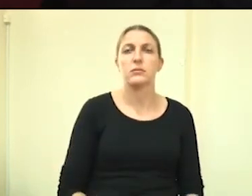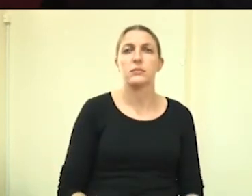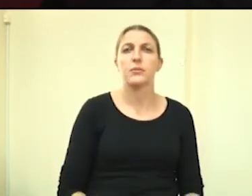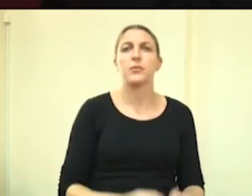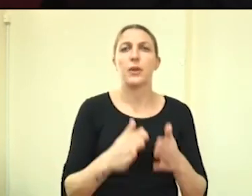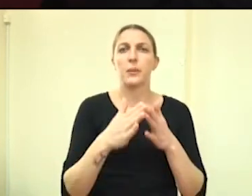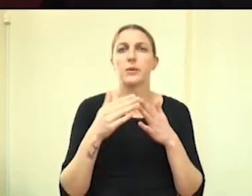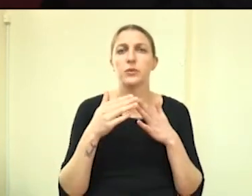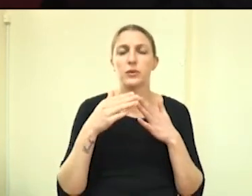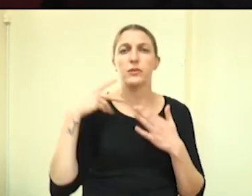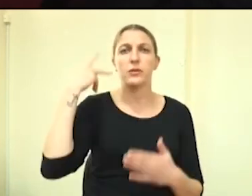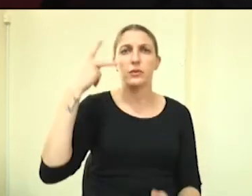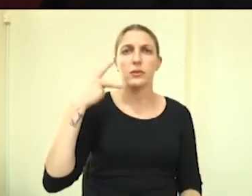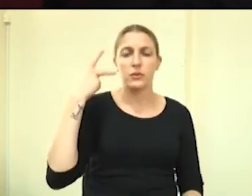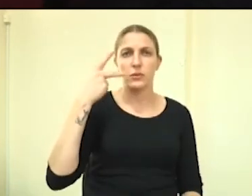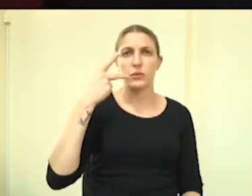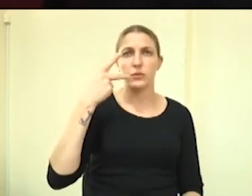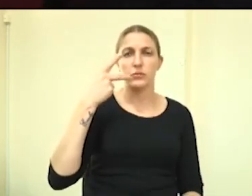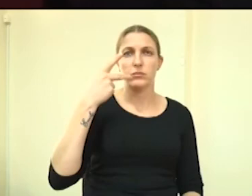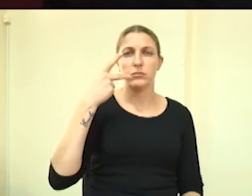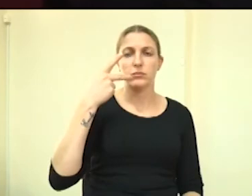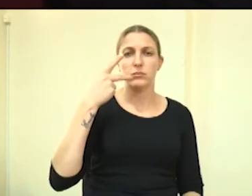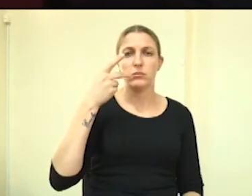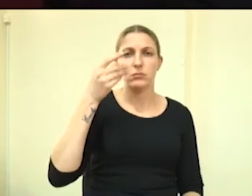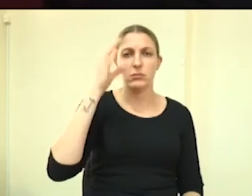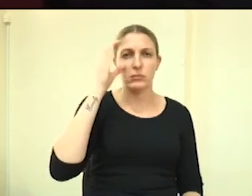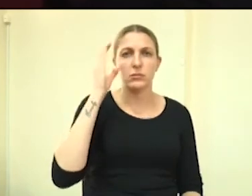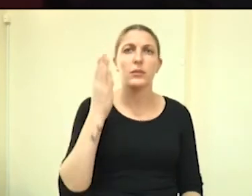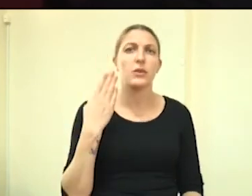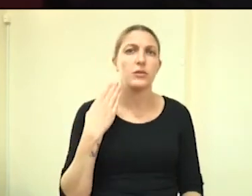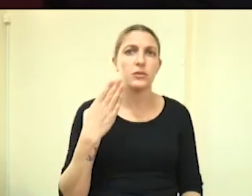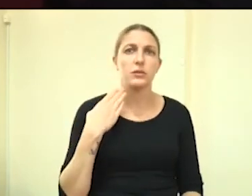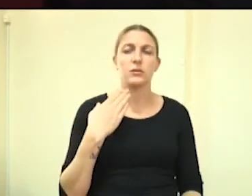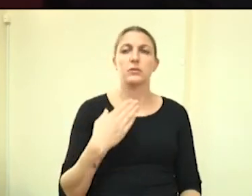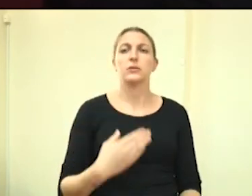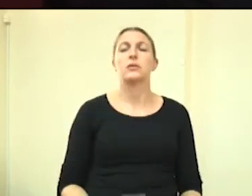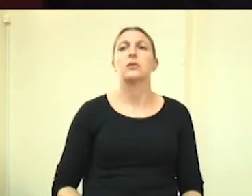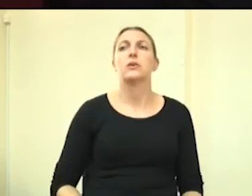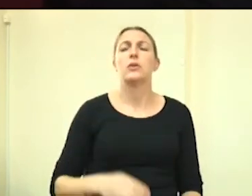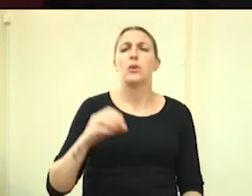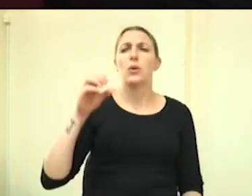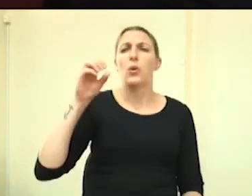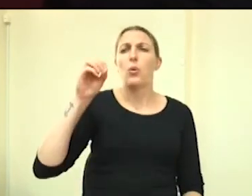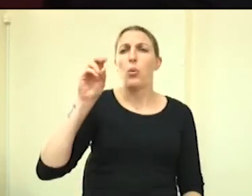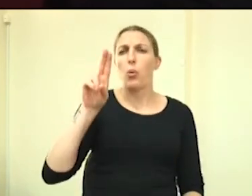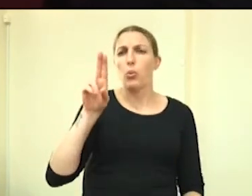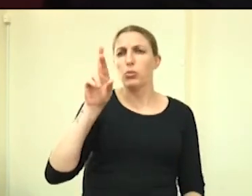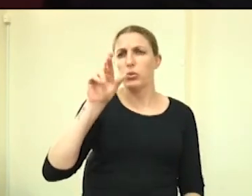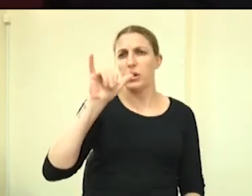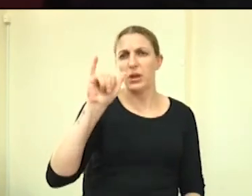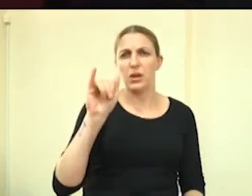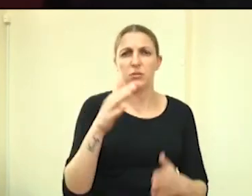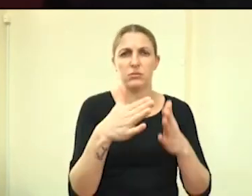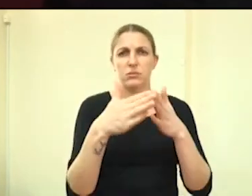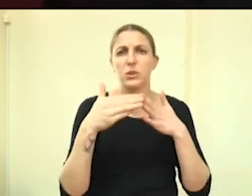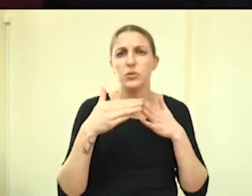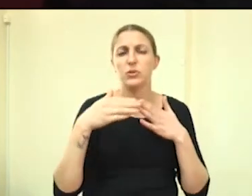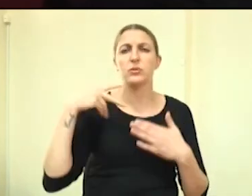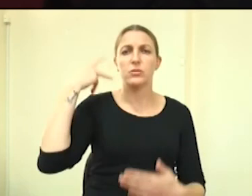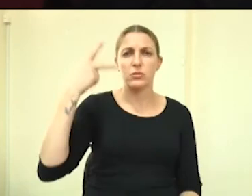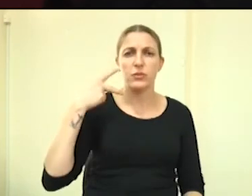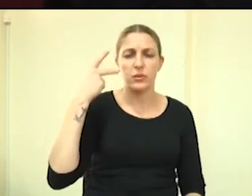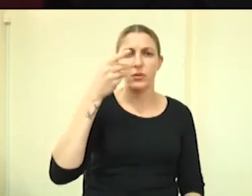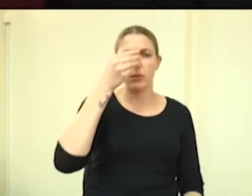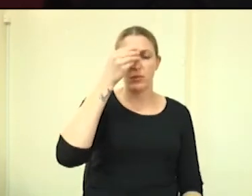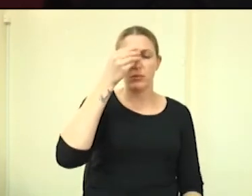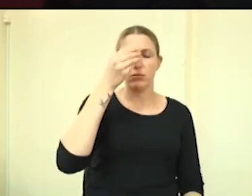Chicota, a pedido do vereador Gilson Roberto Serafim, do senhor Ori Osvaldo Andreola, a pedido do vereador Gilson Roberto Serafim, do